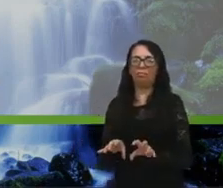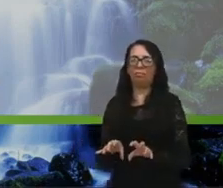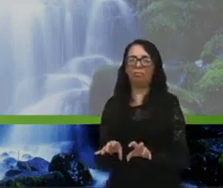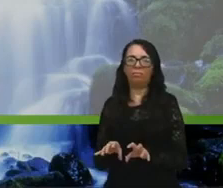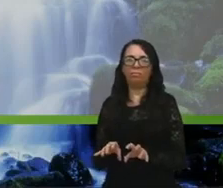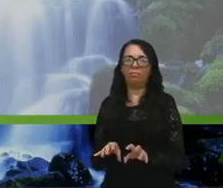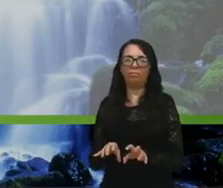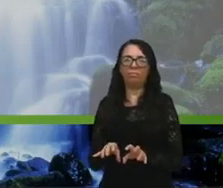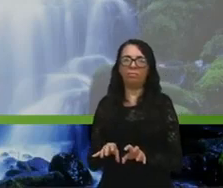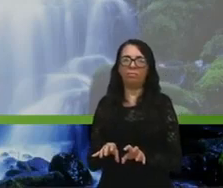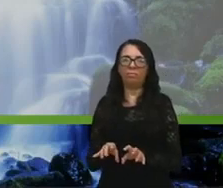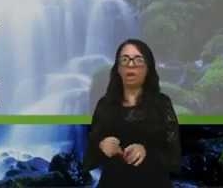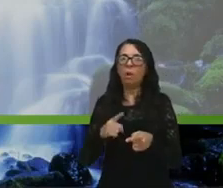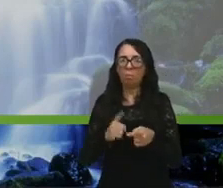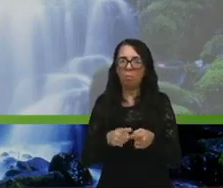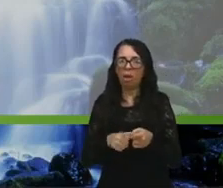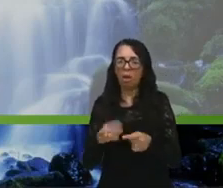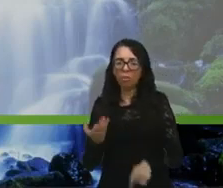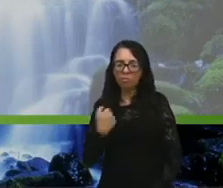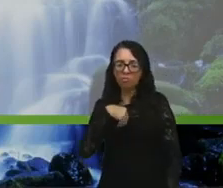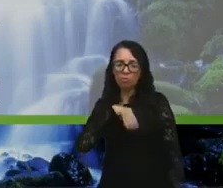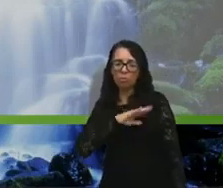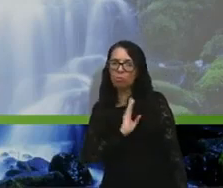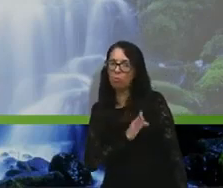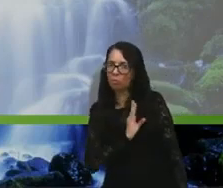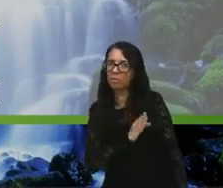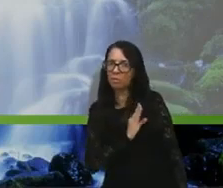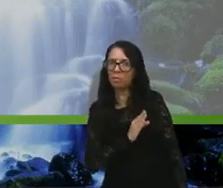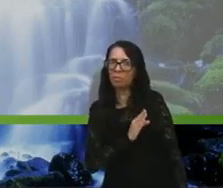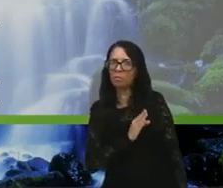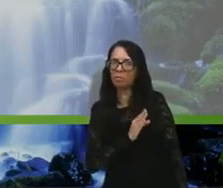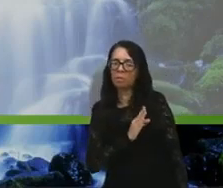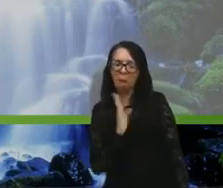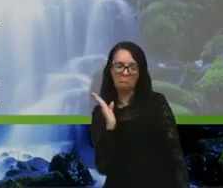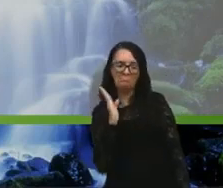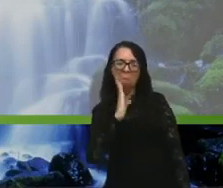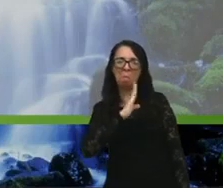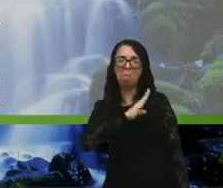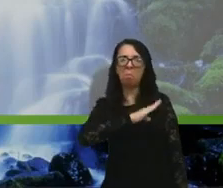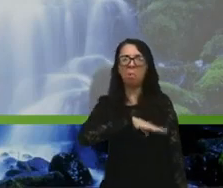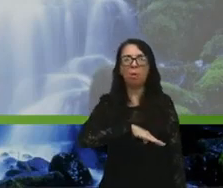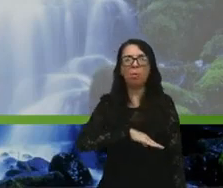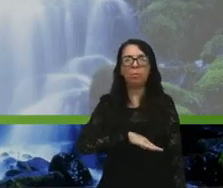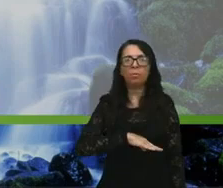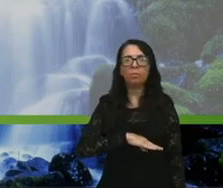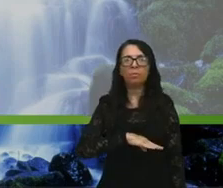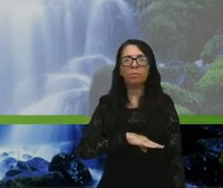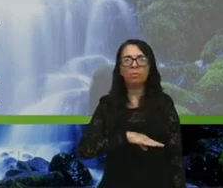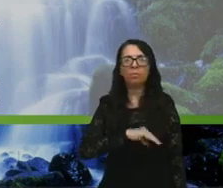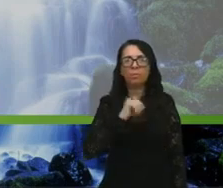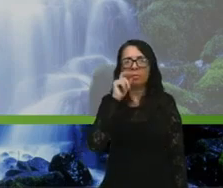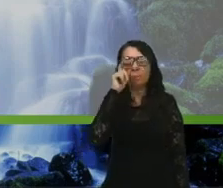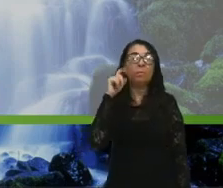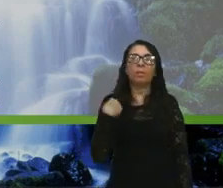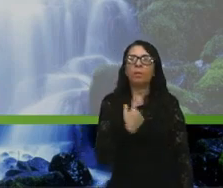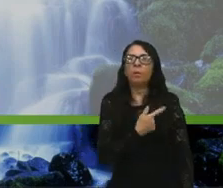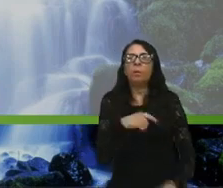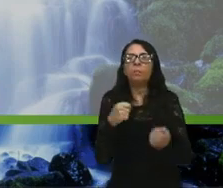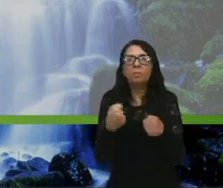motivações malignas. E Satanás, ele enche o coração dessas pessoas com a